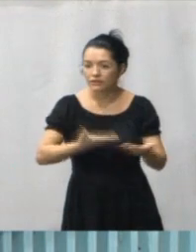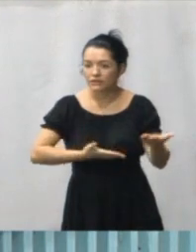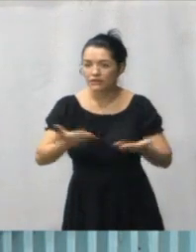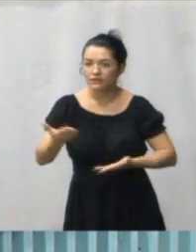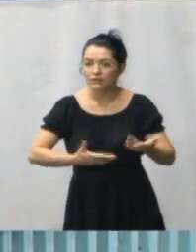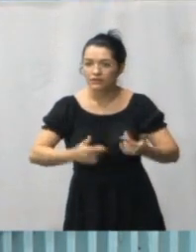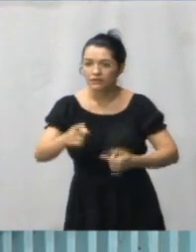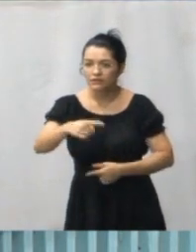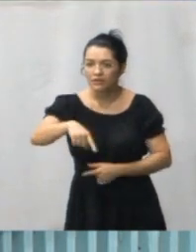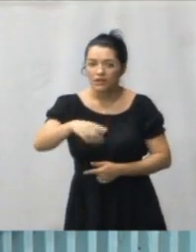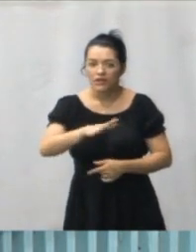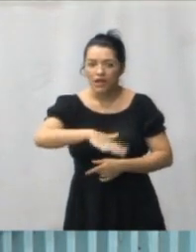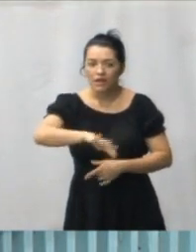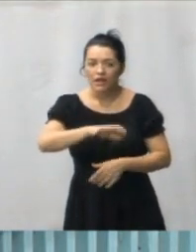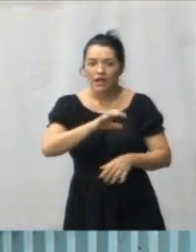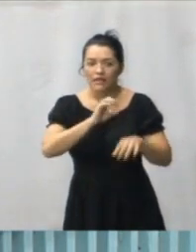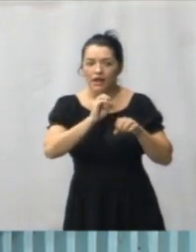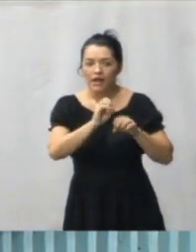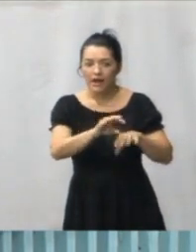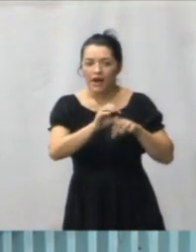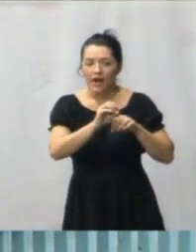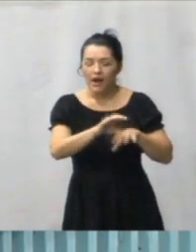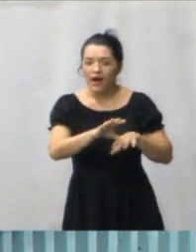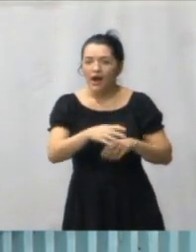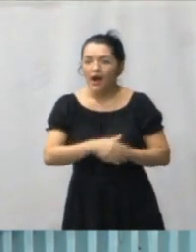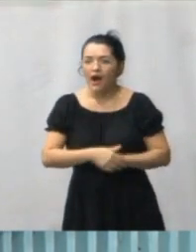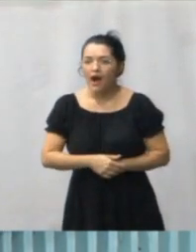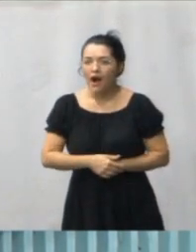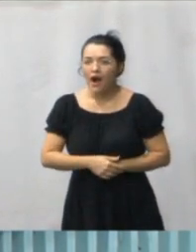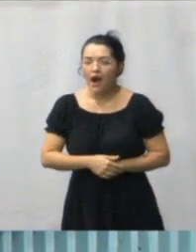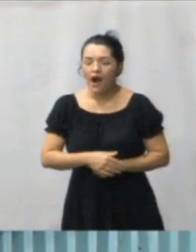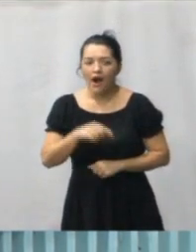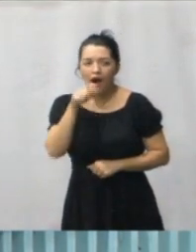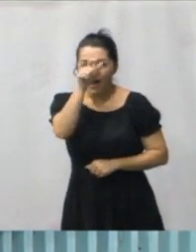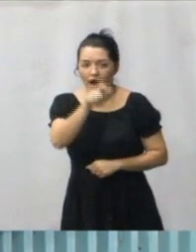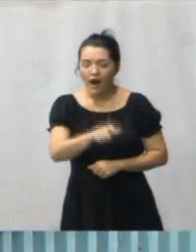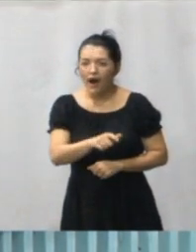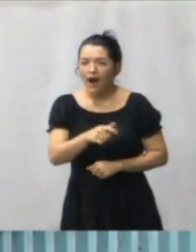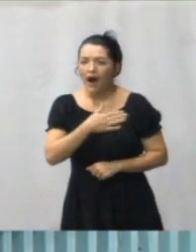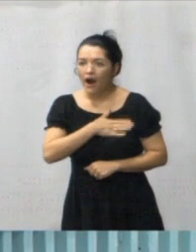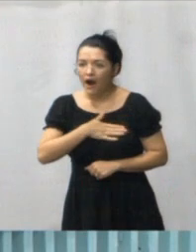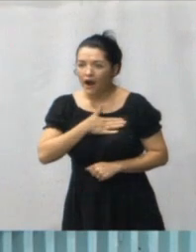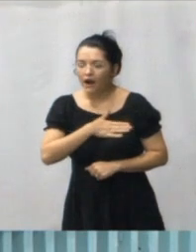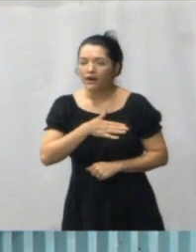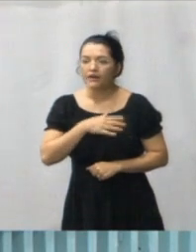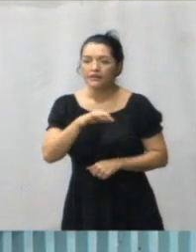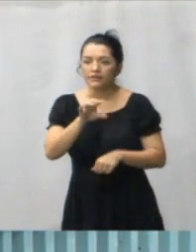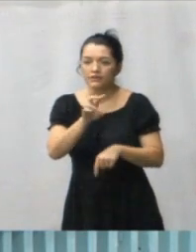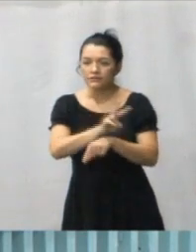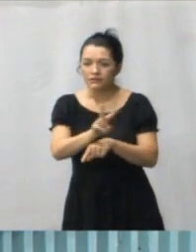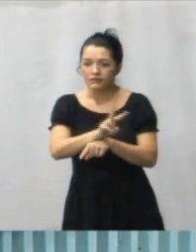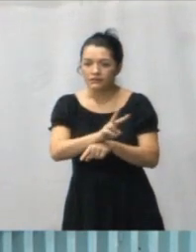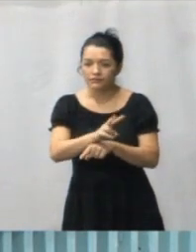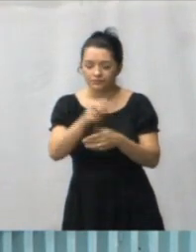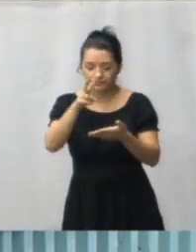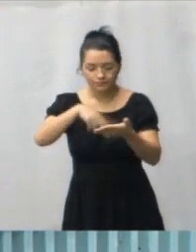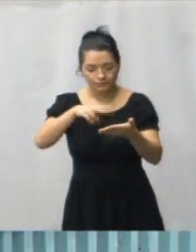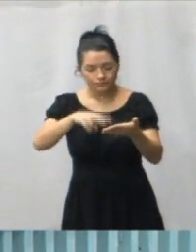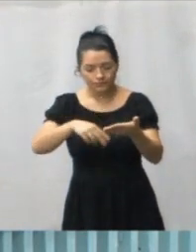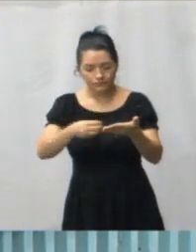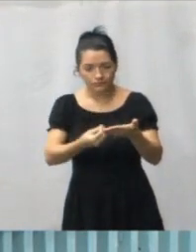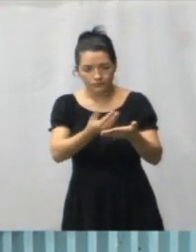educação, nossos queridos guarda municipal aqui presente, e essa mensagem vai ser para vocês.